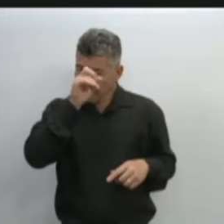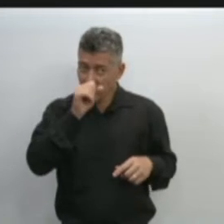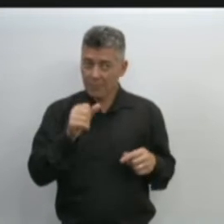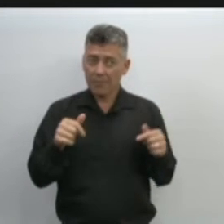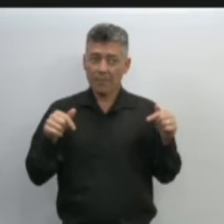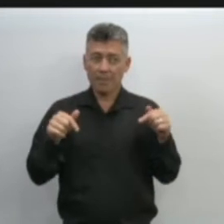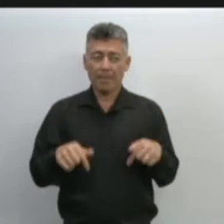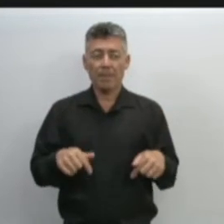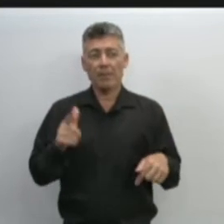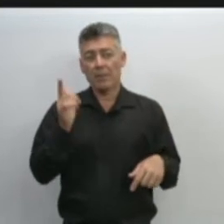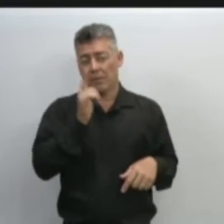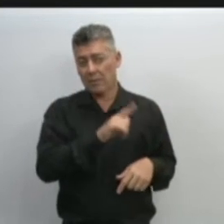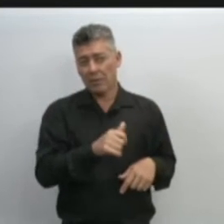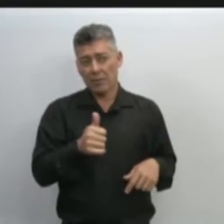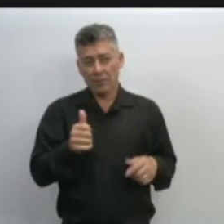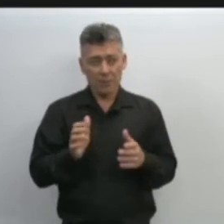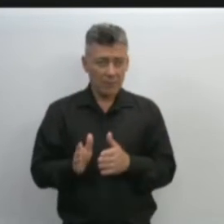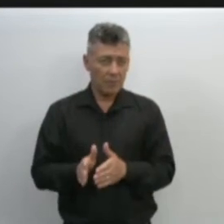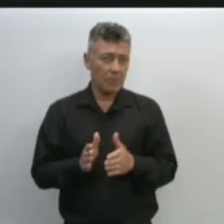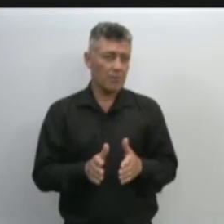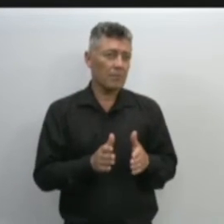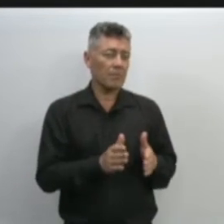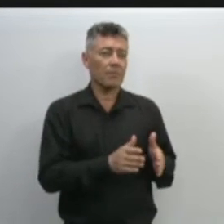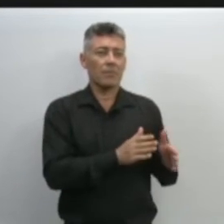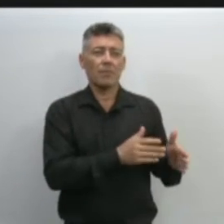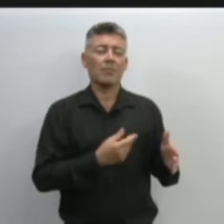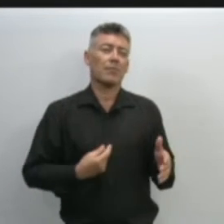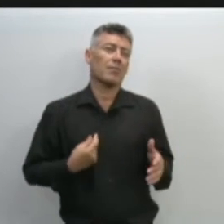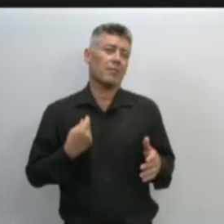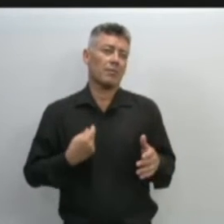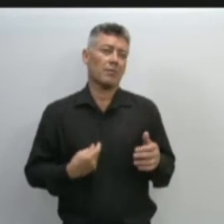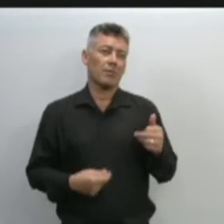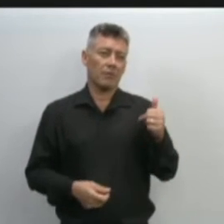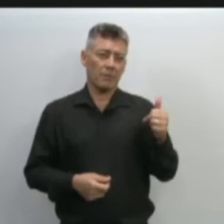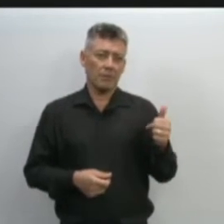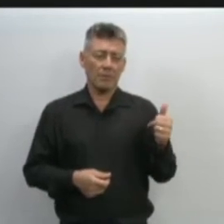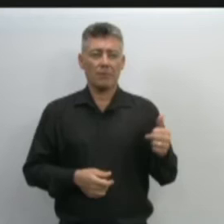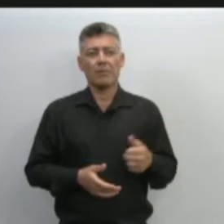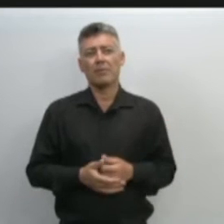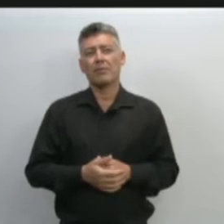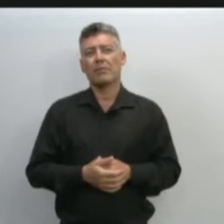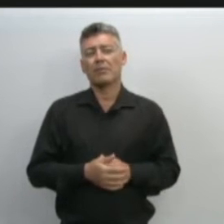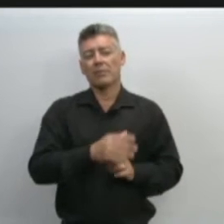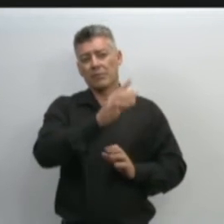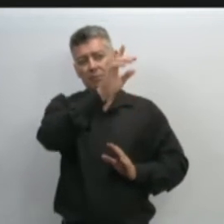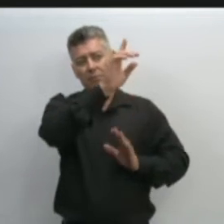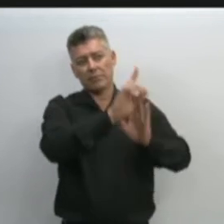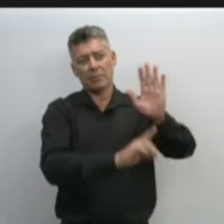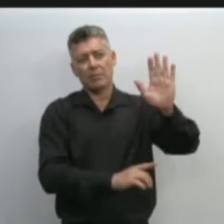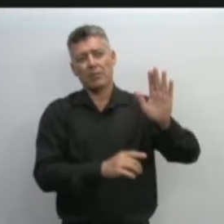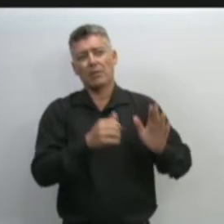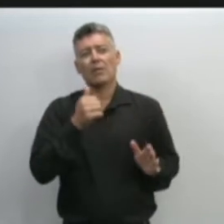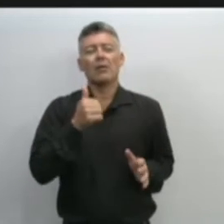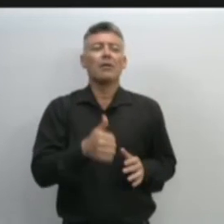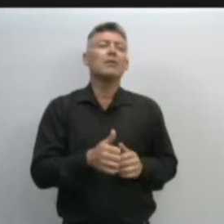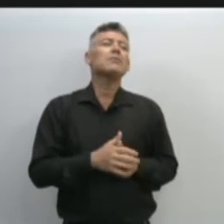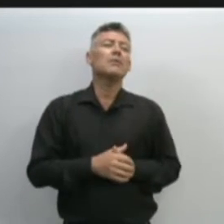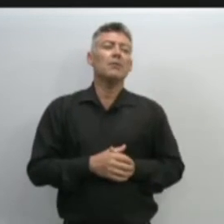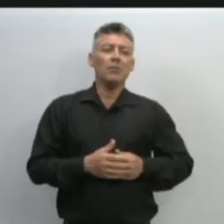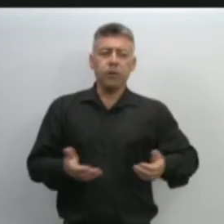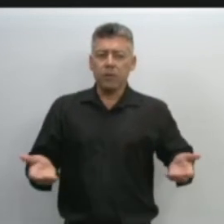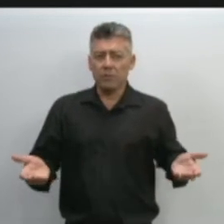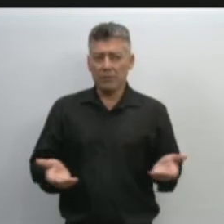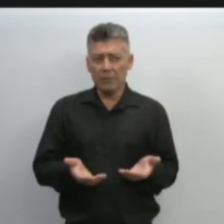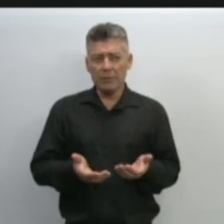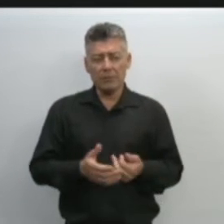cidade, garantindo a organização das vidas e que precisa desse reconhecimento dos direitos. E acho que hoje a gente dá mais